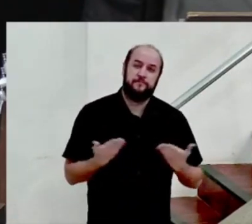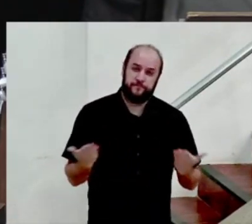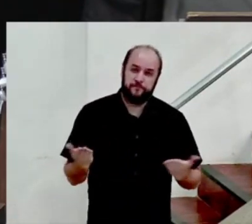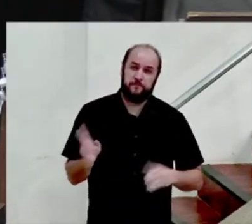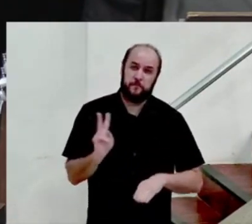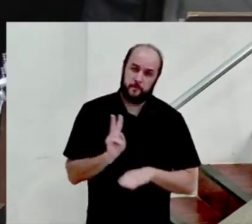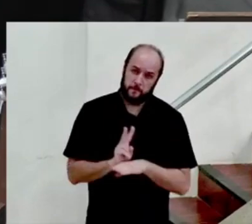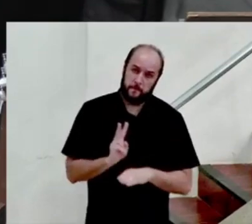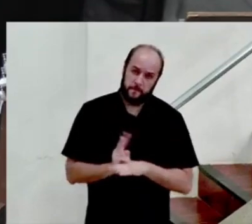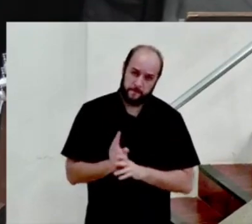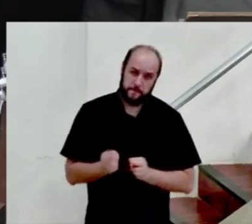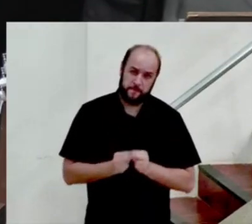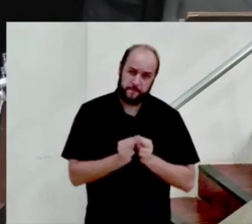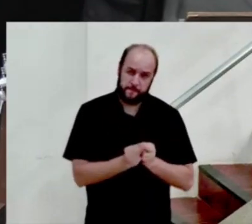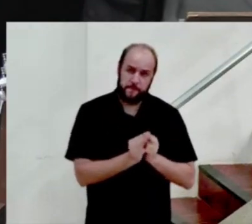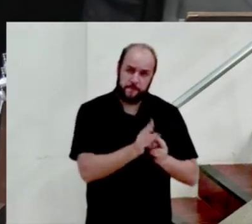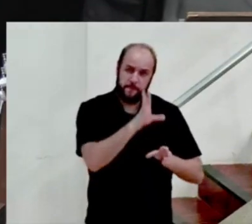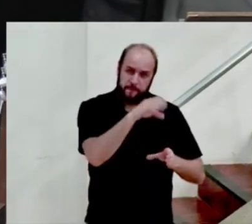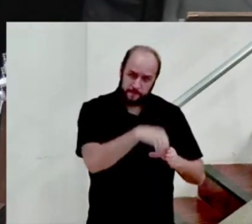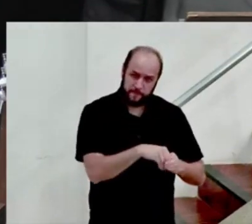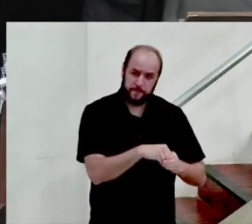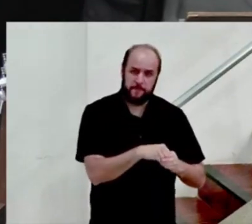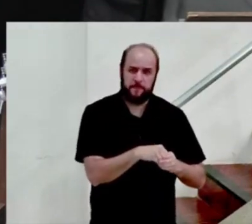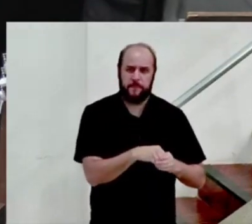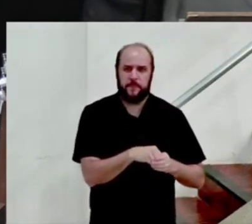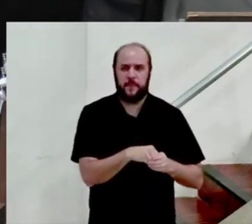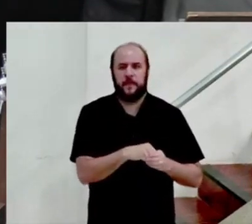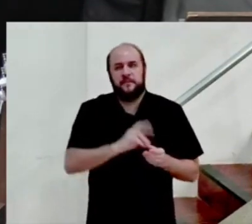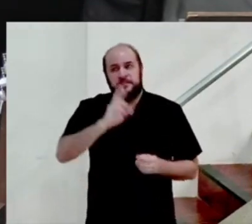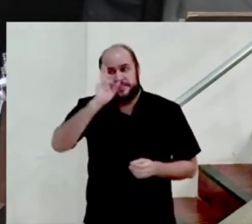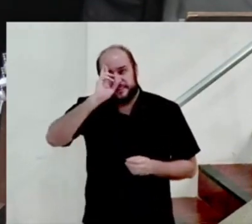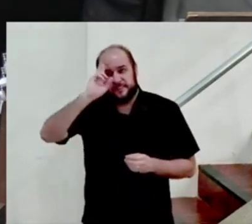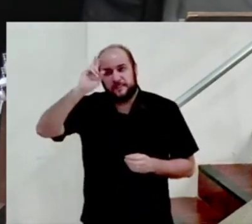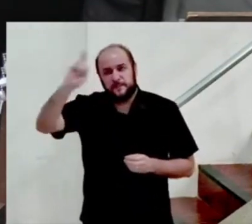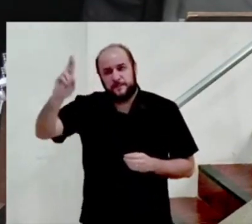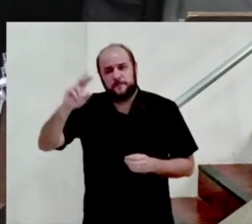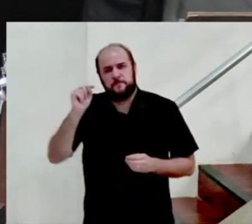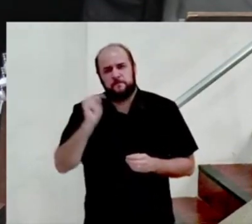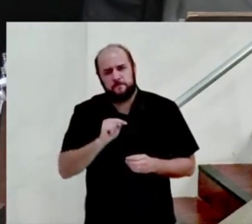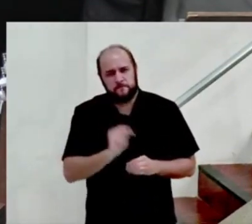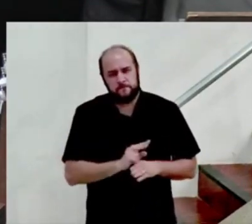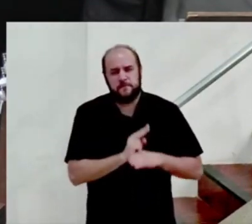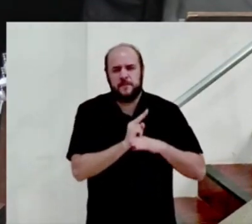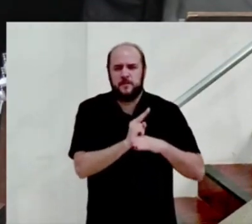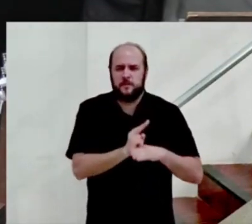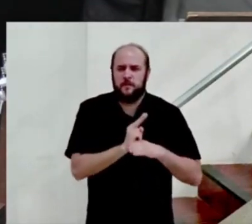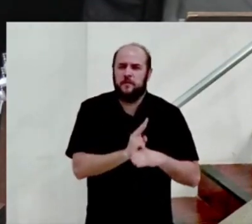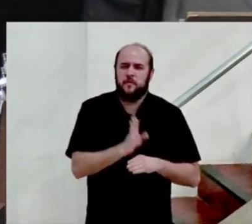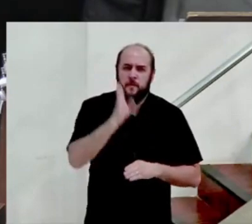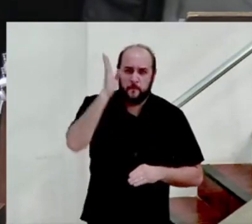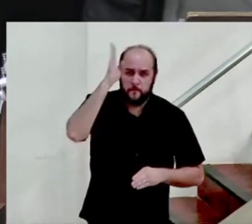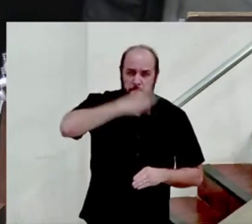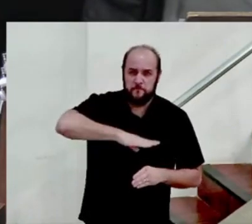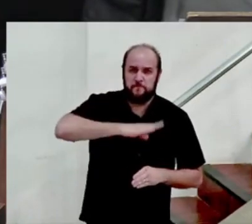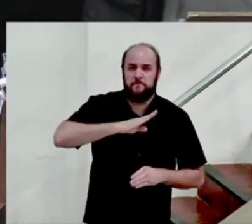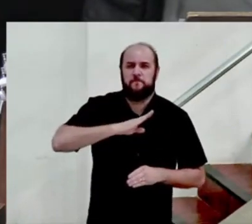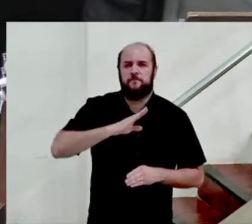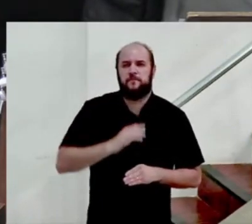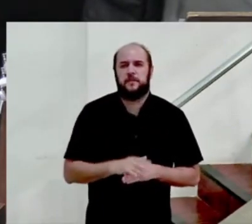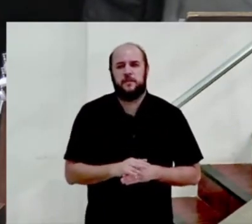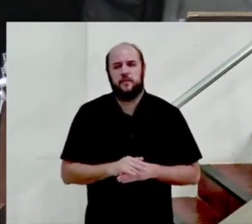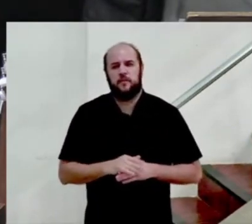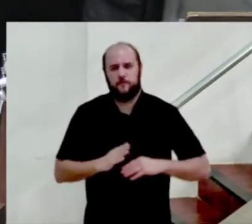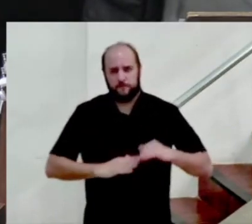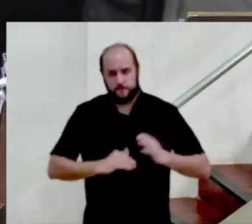Noé dentro da arca, o Senhor também estava ali revertendo os males que o ser humano fez diante